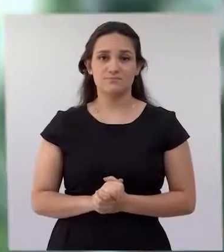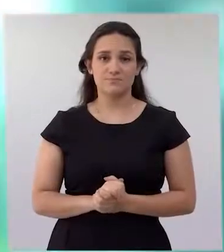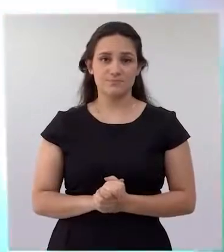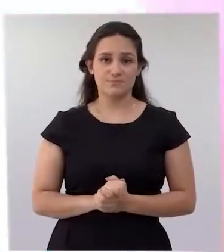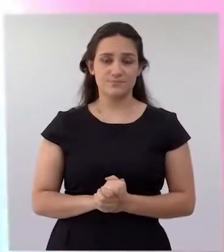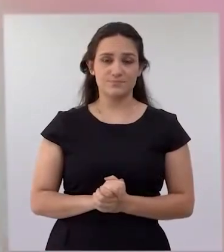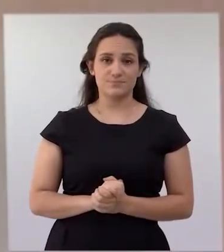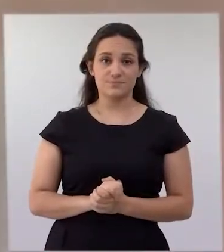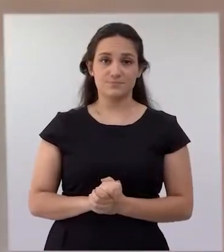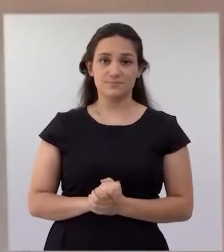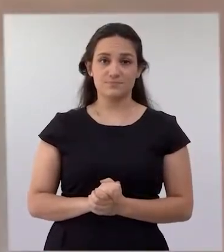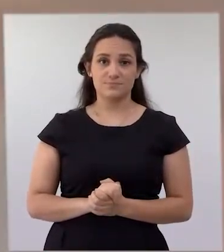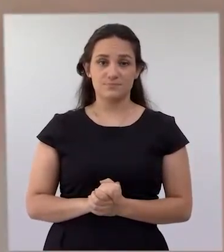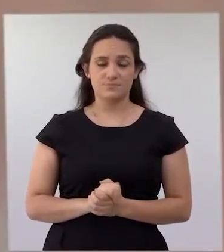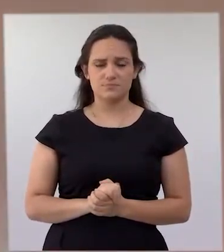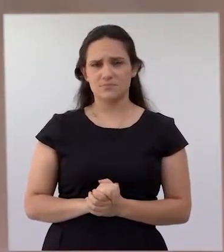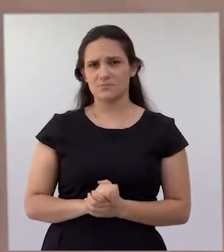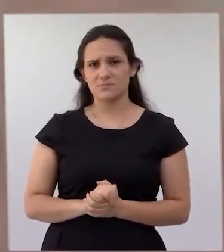Verde.